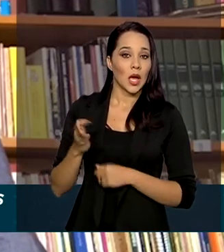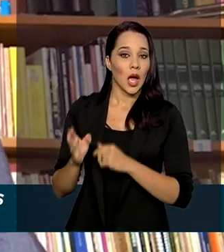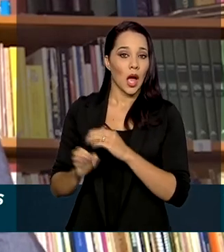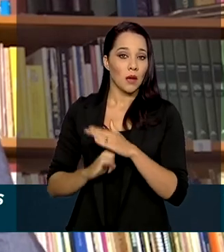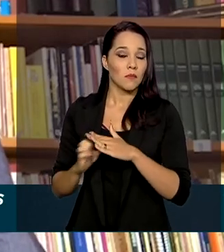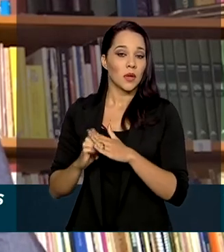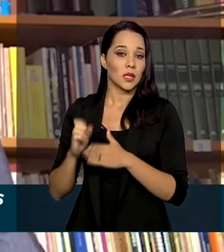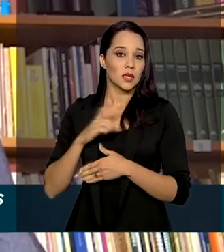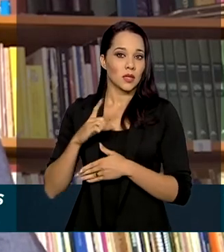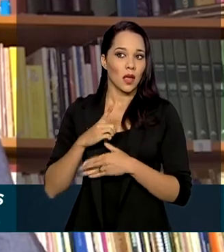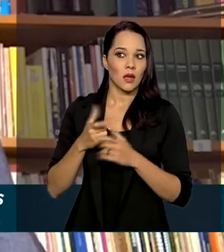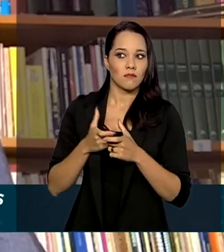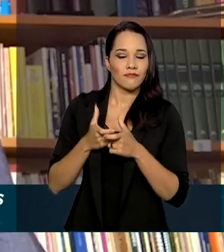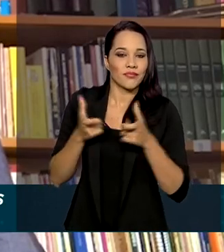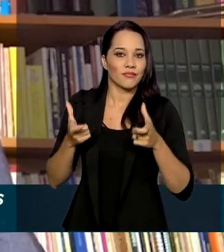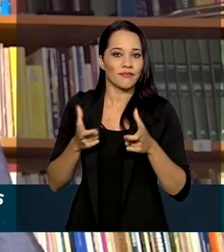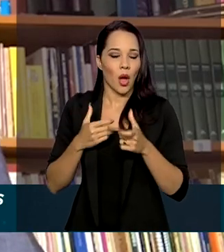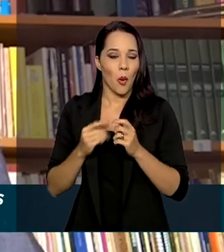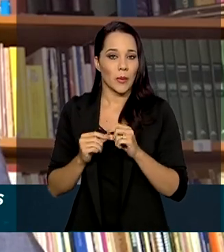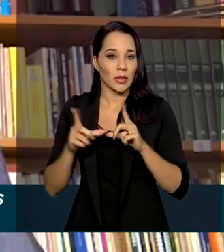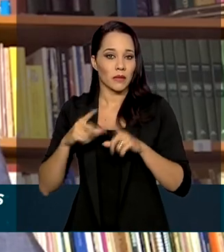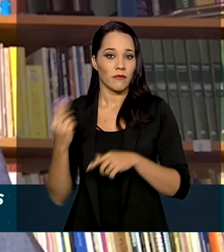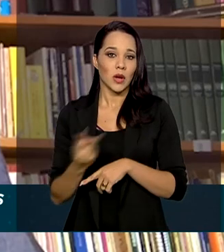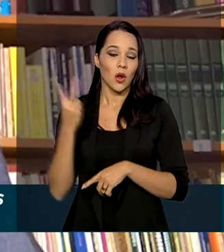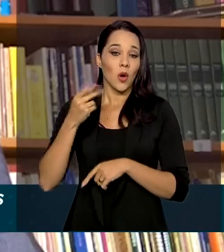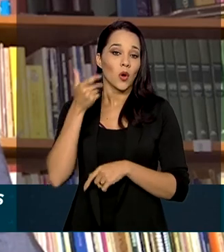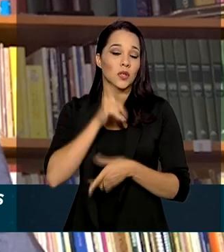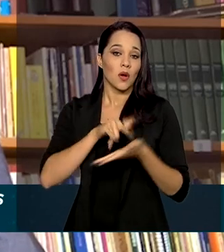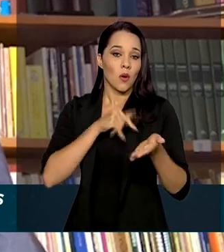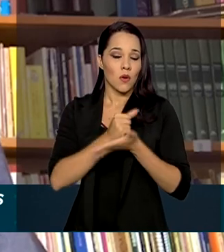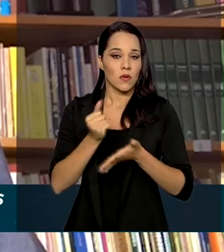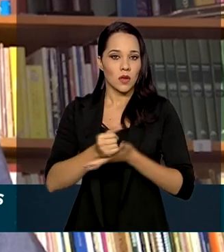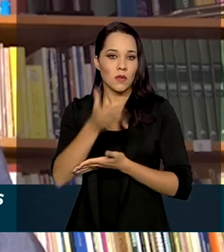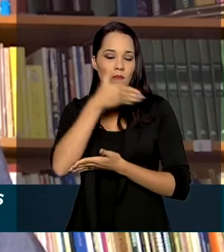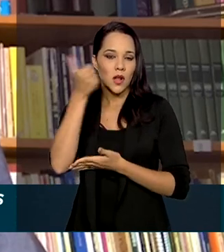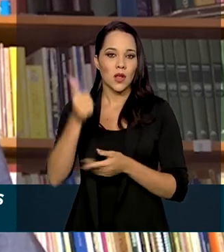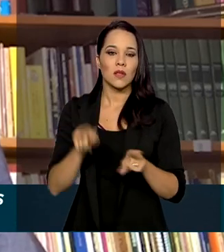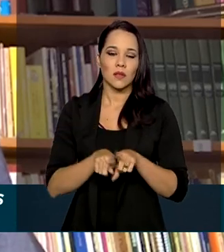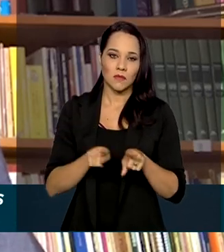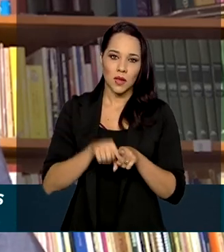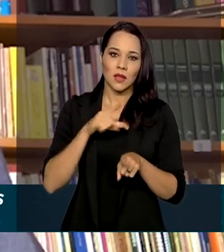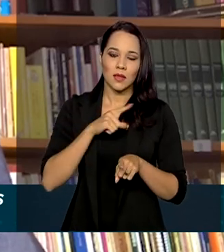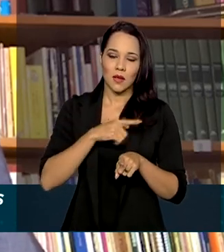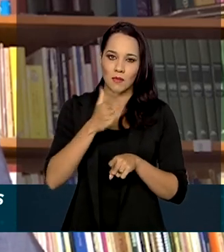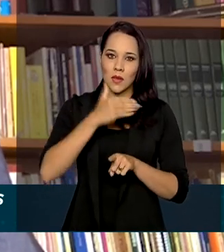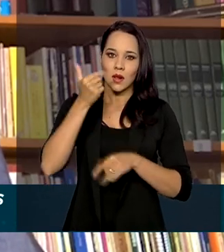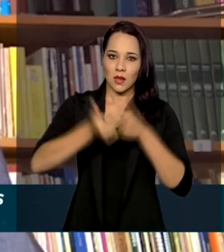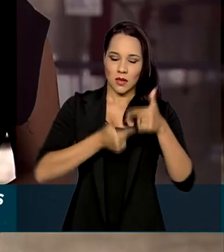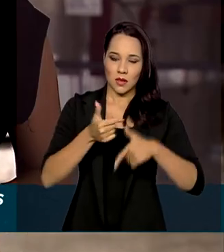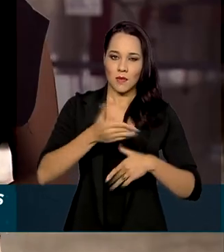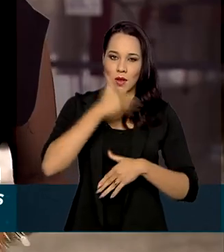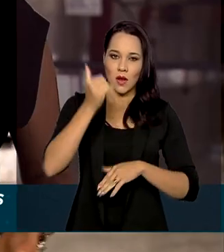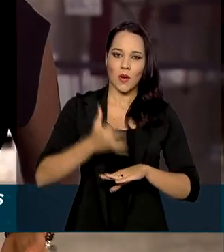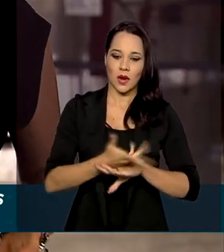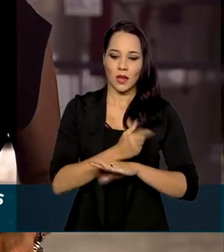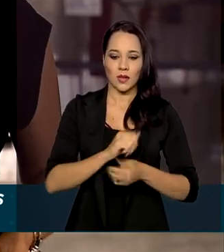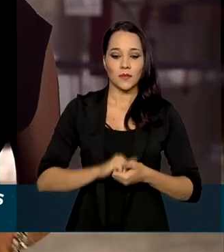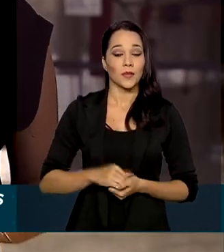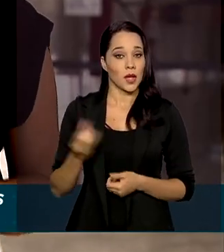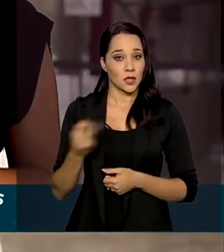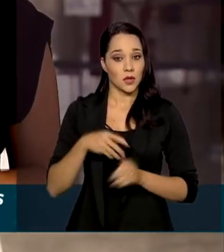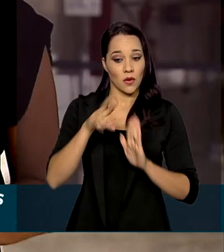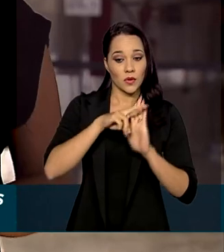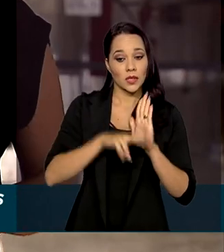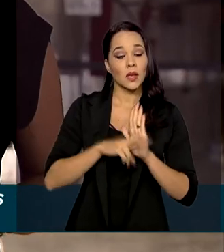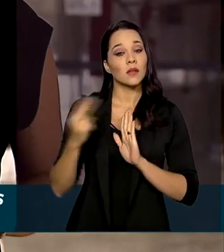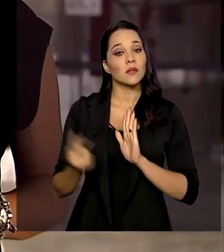de escala, né? Então, aumentando os valores, ele pode fazer contratos melhores e prestar melhor serviço e de melhor qualidade. As novas regras